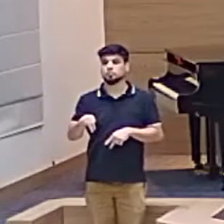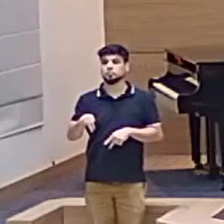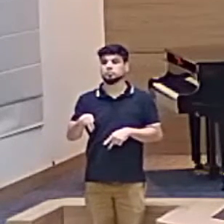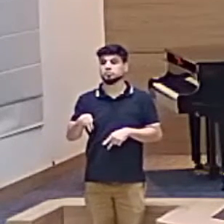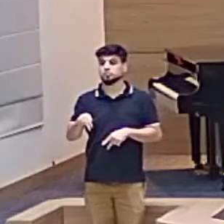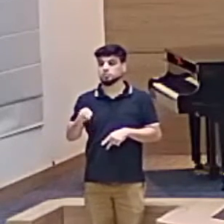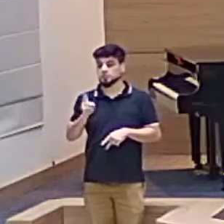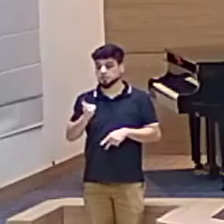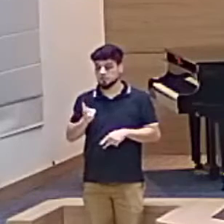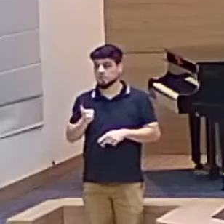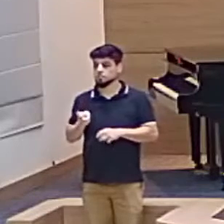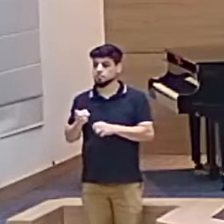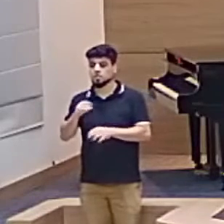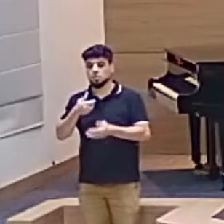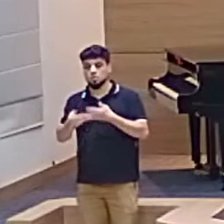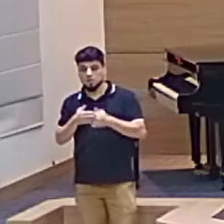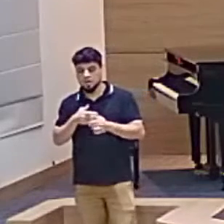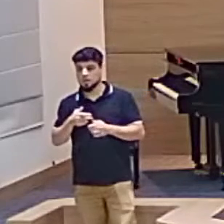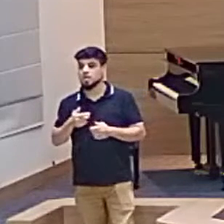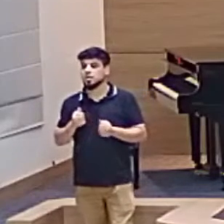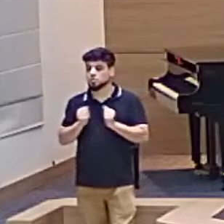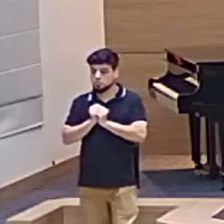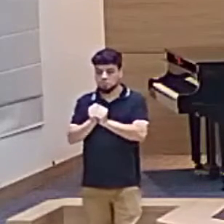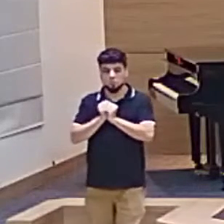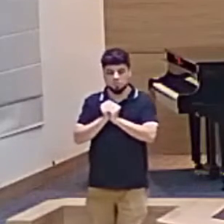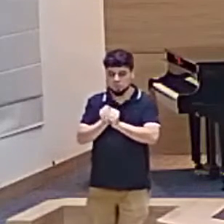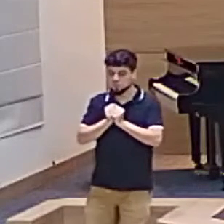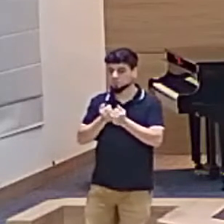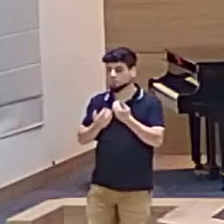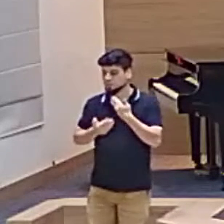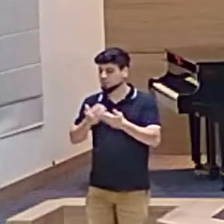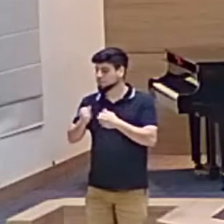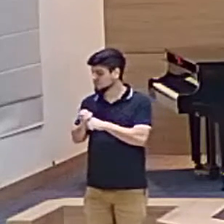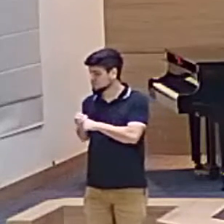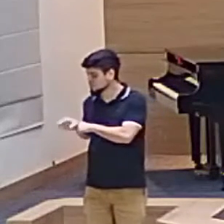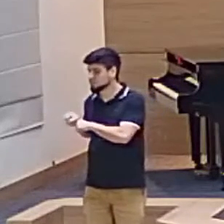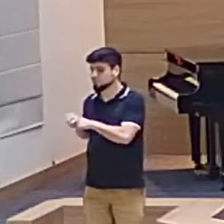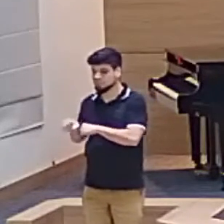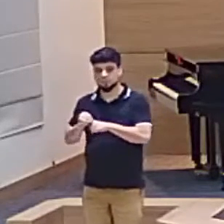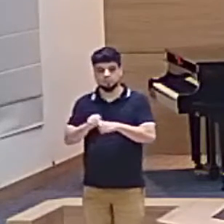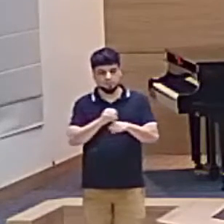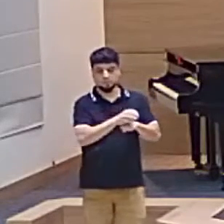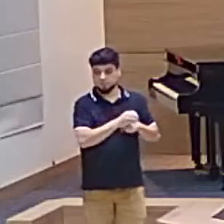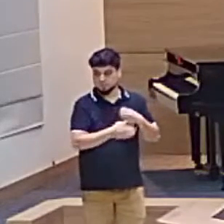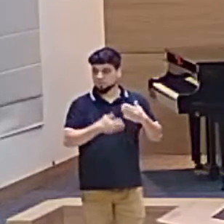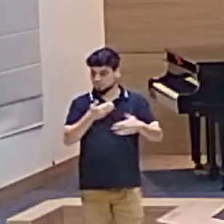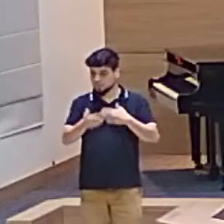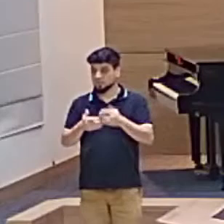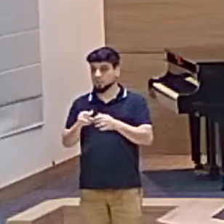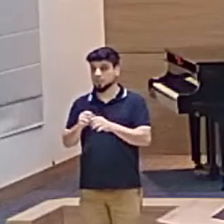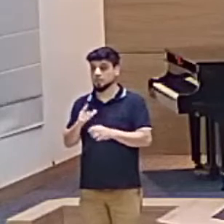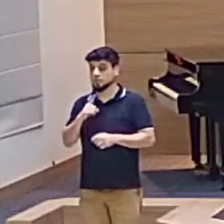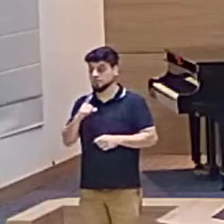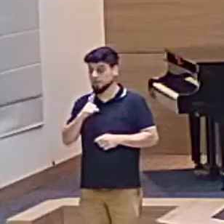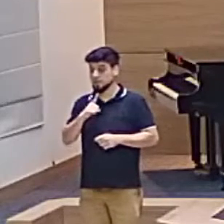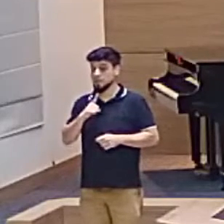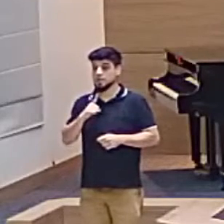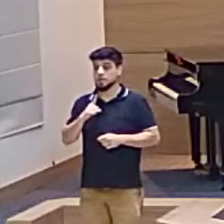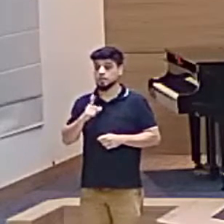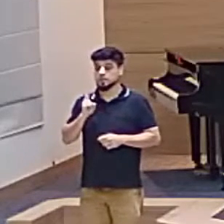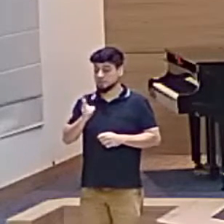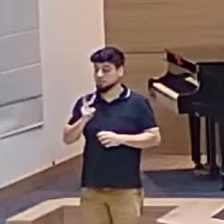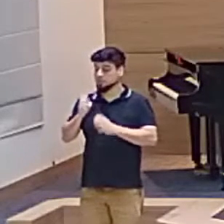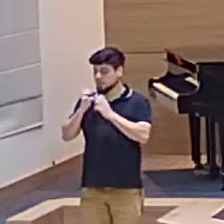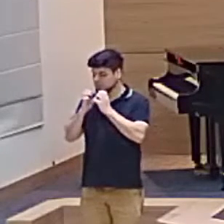peripatética Isto é na caminhada da vida você ensina caminhando ensinando levando o evangelho na vida e no coração